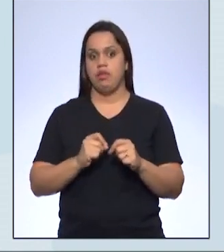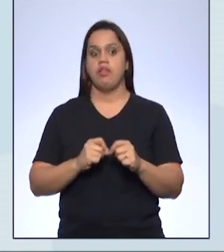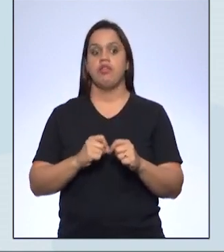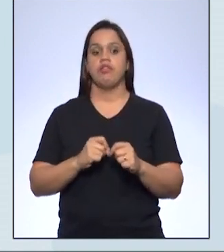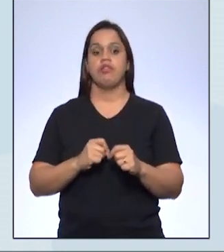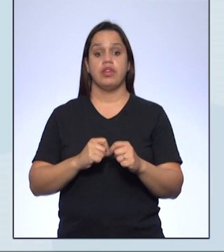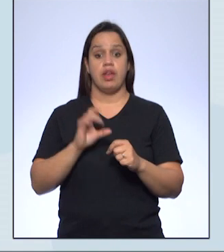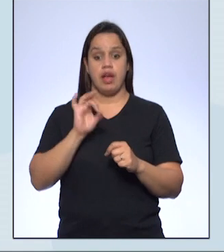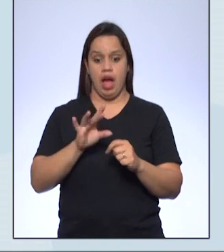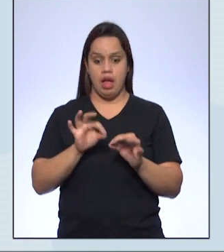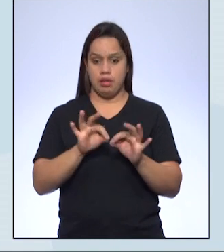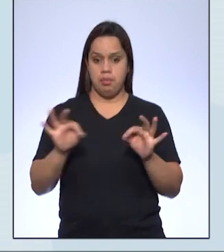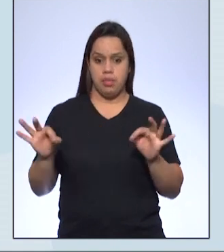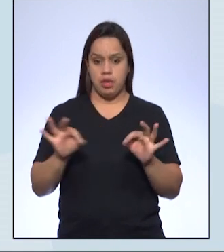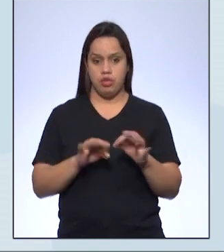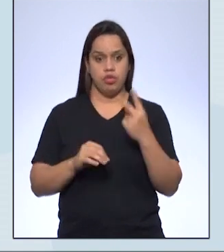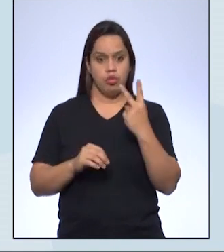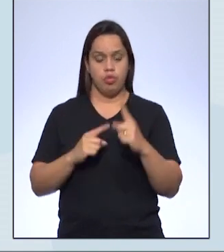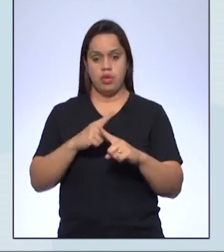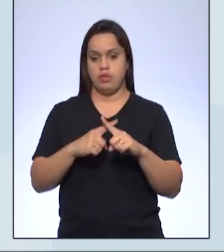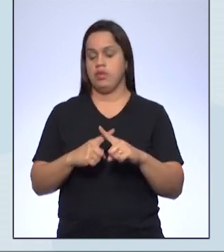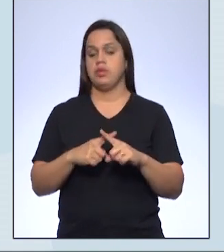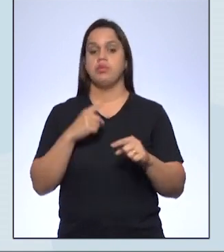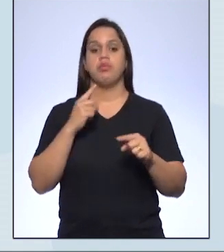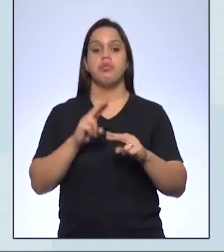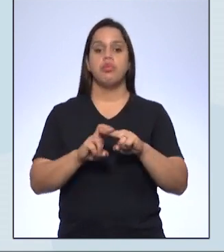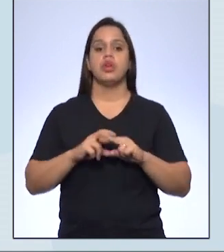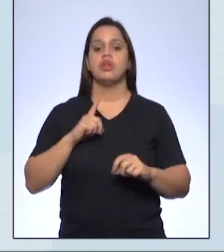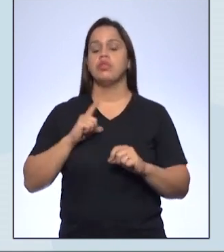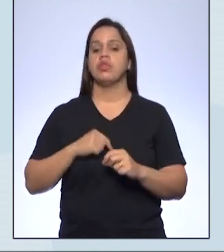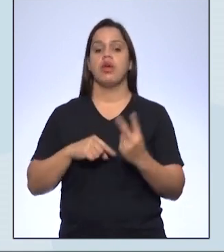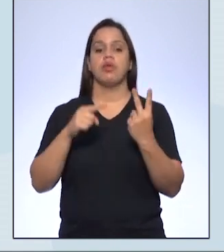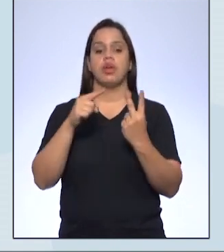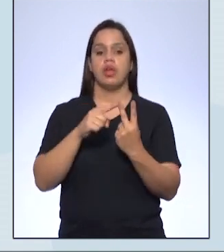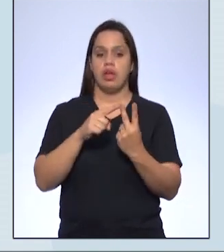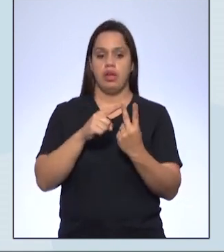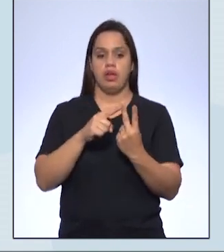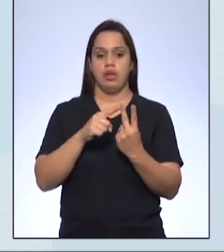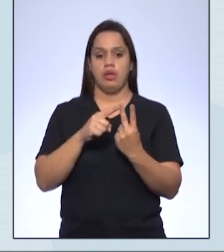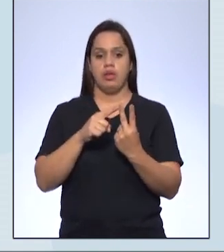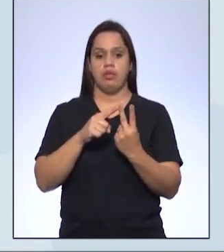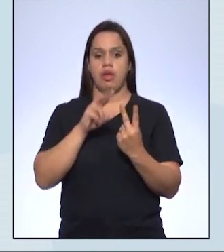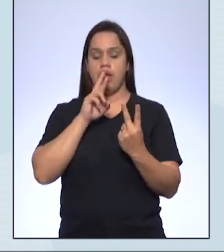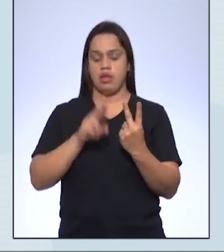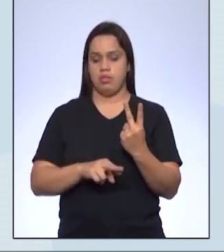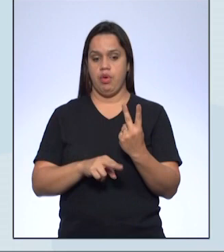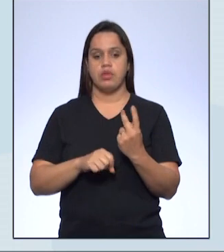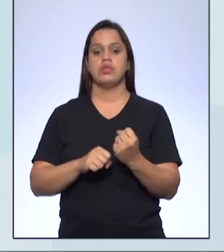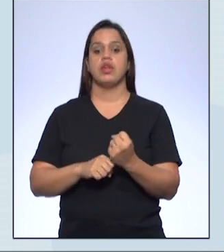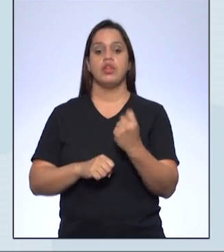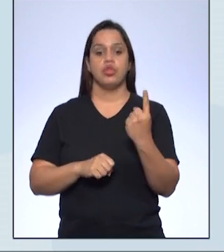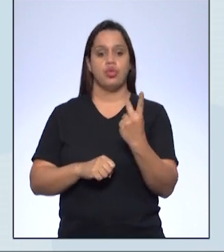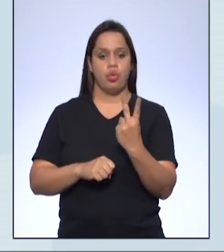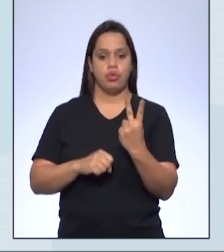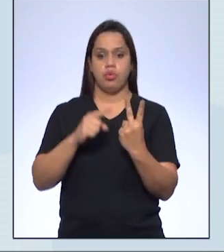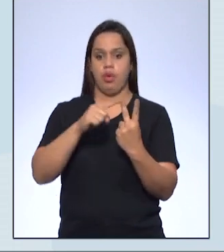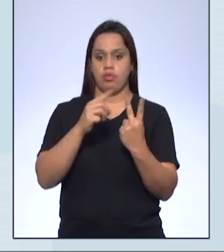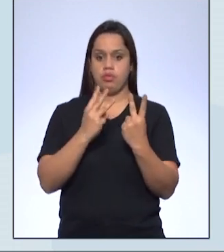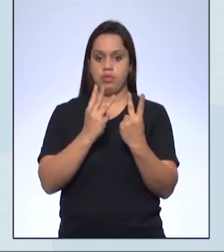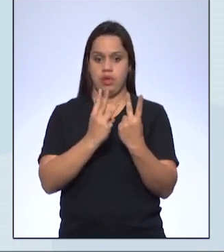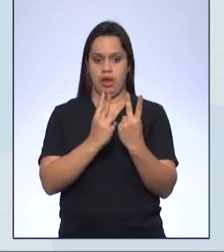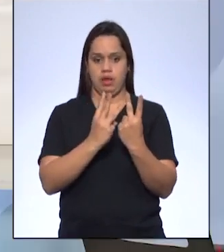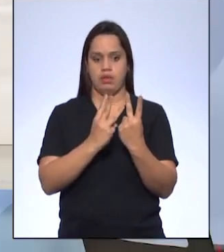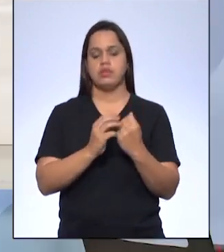das medidas. Por isso que chegou em 12 raiz quadrada de 3. Vamos ver aqui no flip como que fica